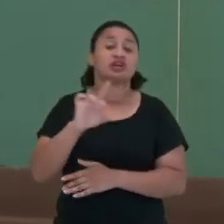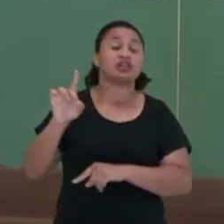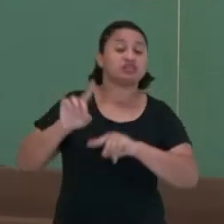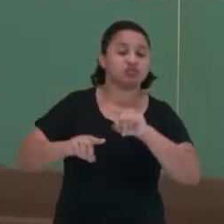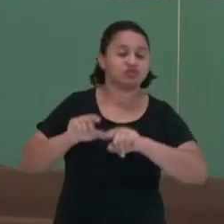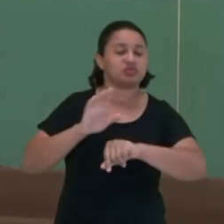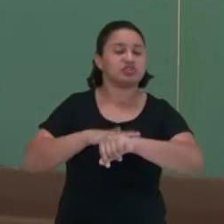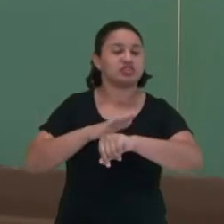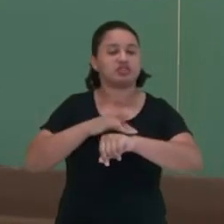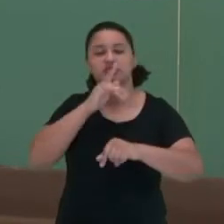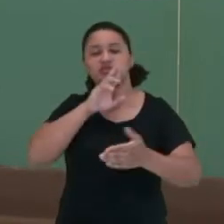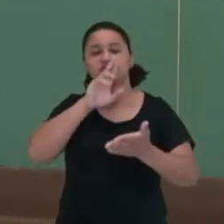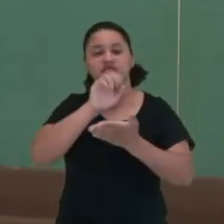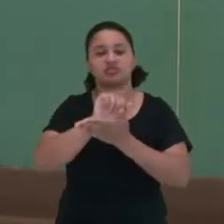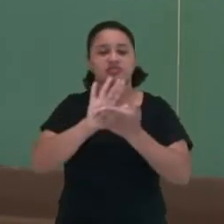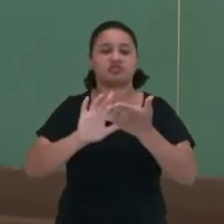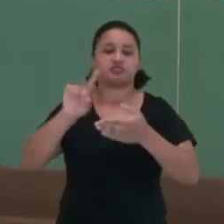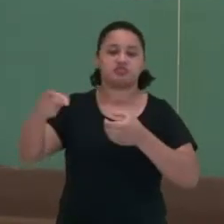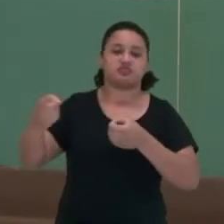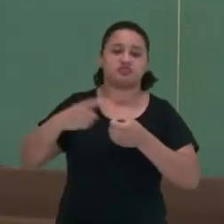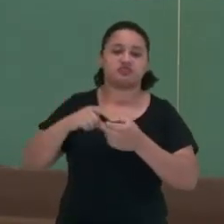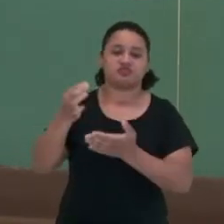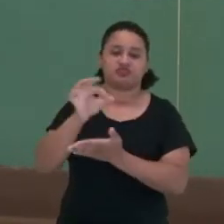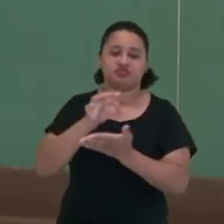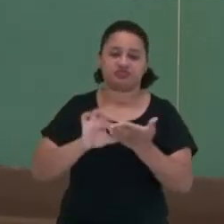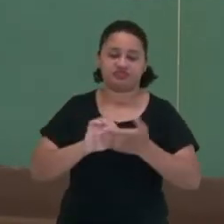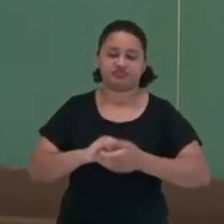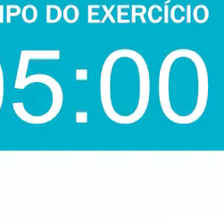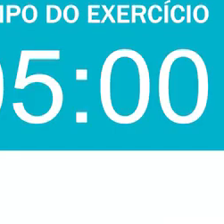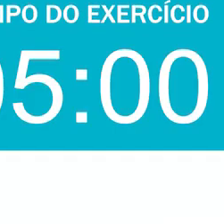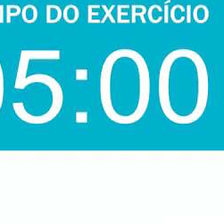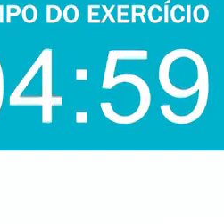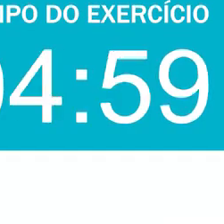um tempinho para vocês resolverem e já voltamos a conferir.